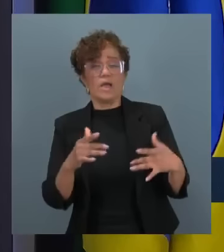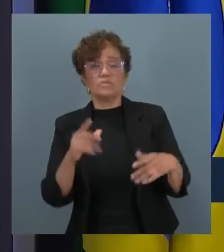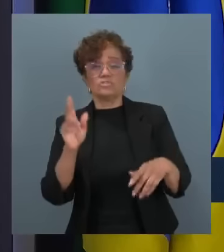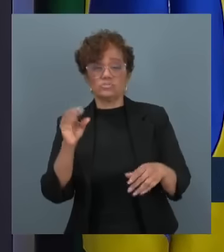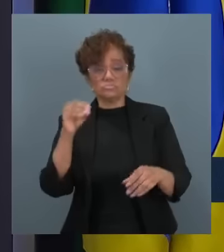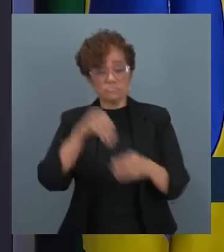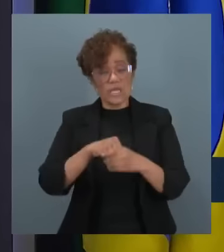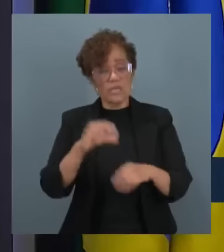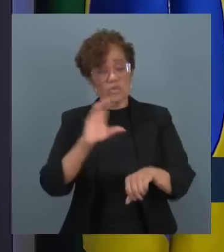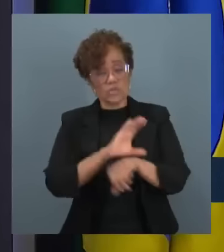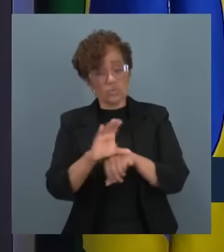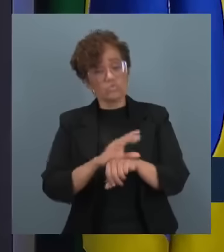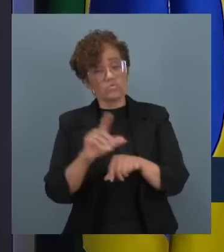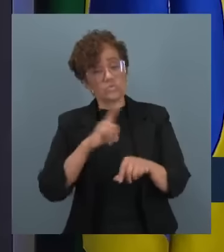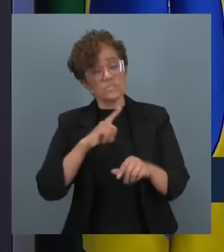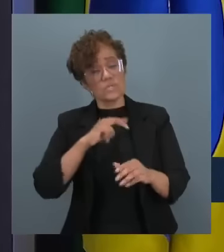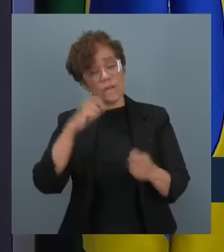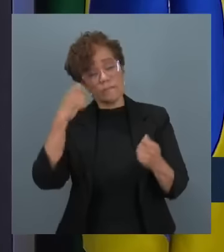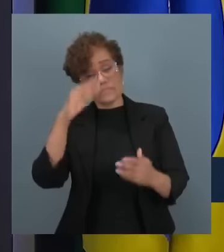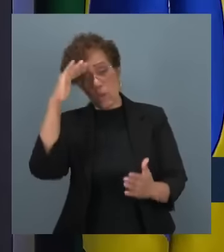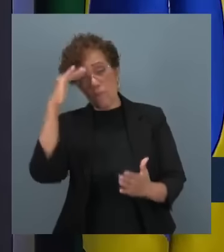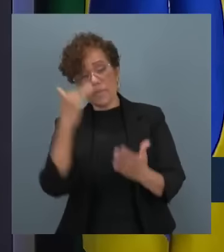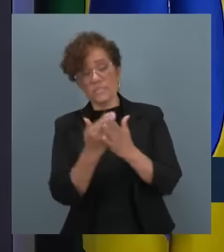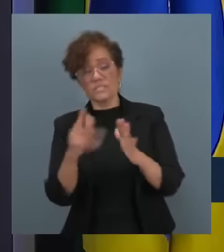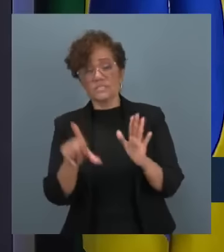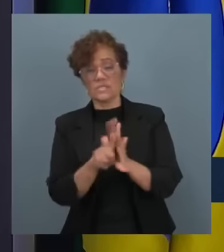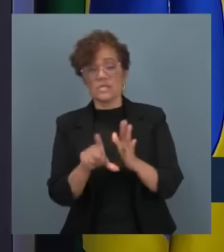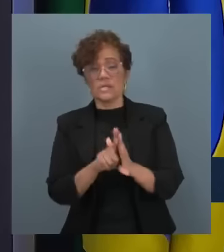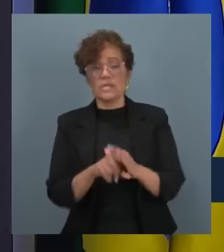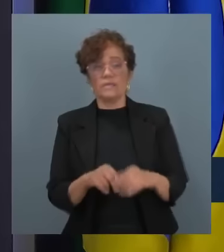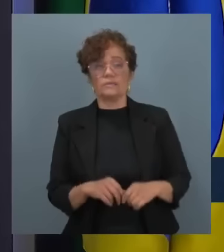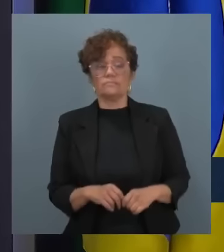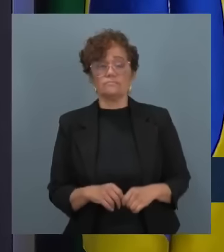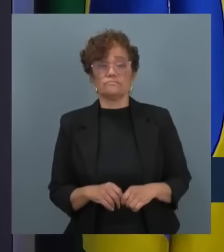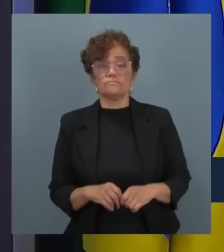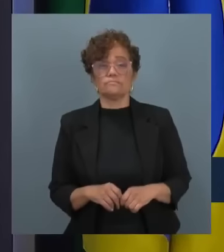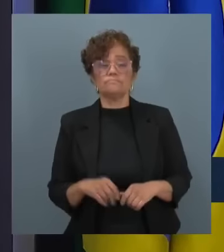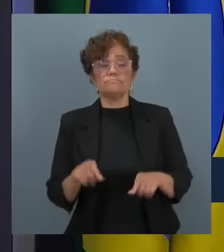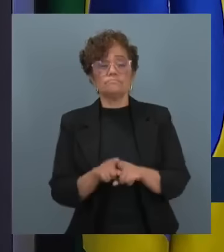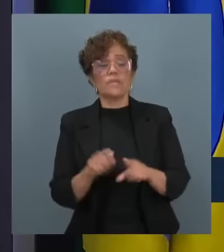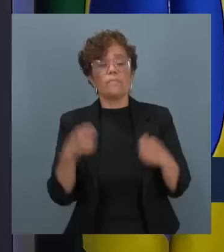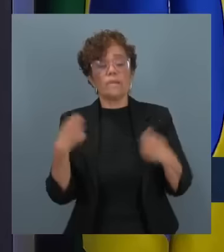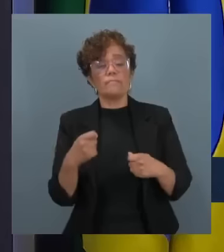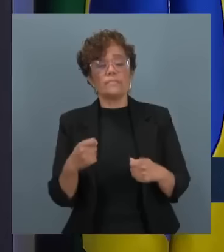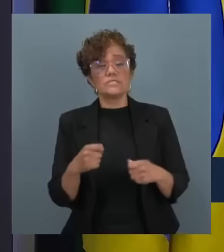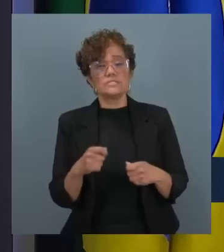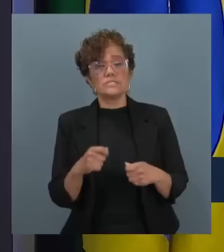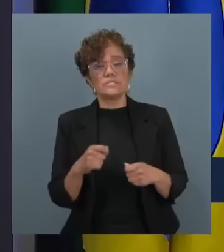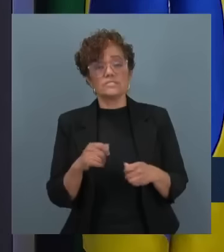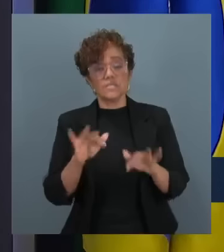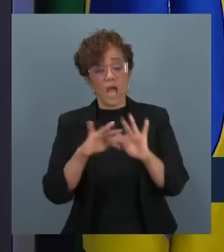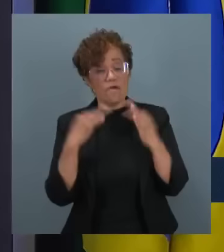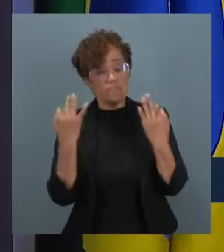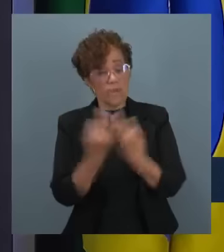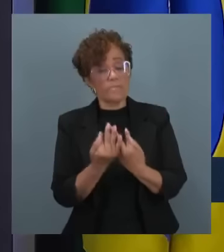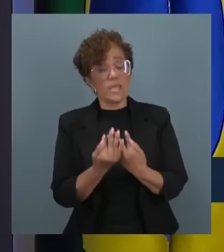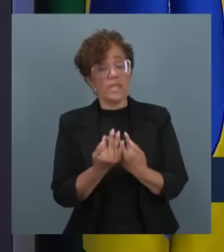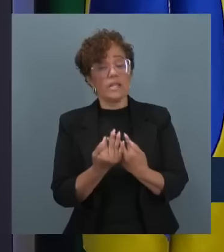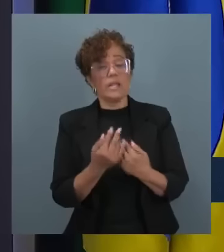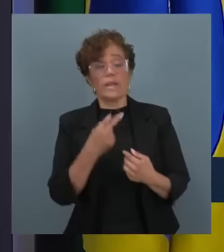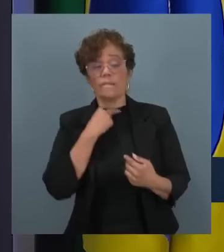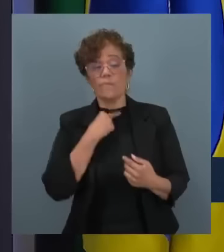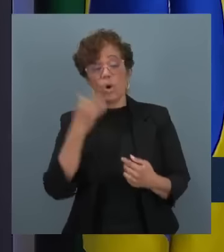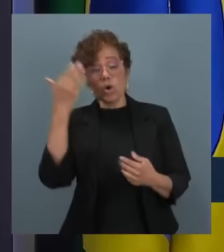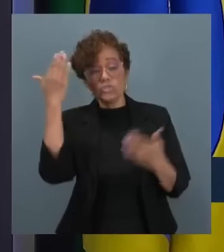e humanitária. E para que essas famílias deixem de ser invisíveis, anuncio aqui que